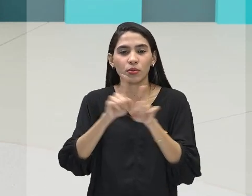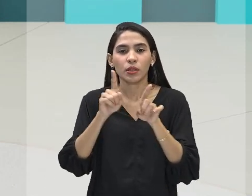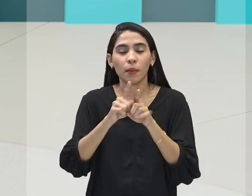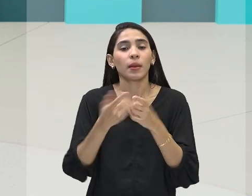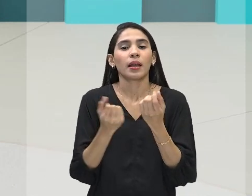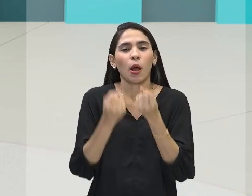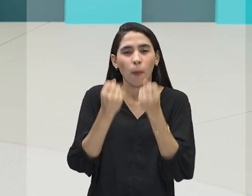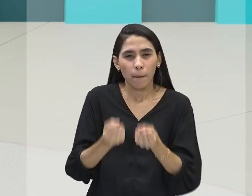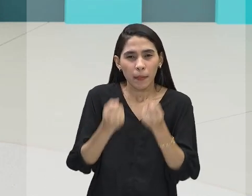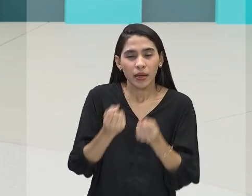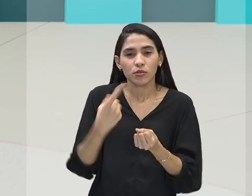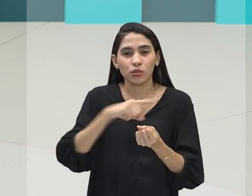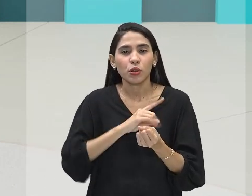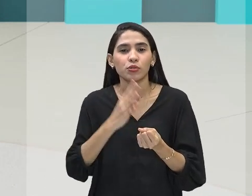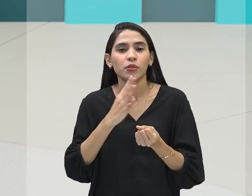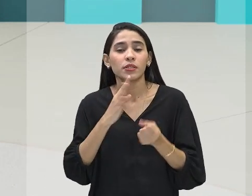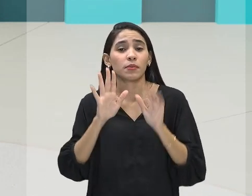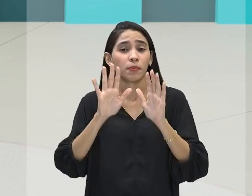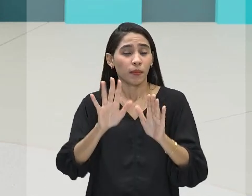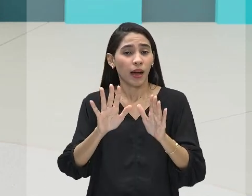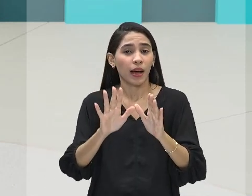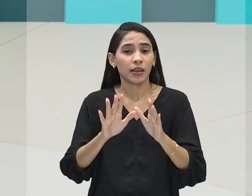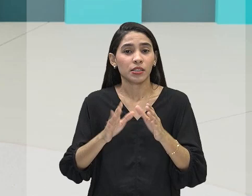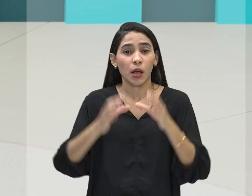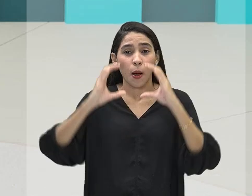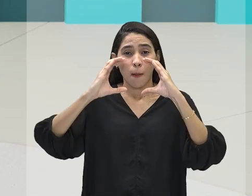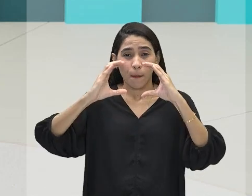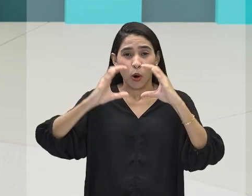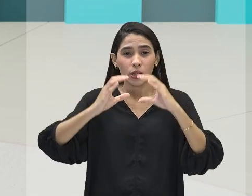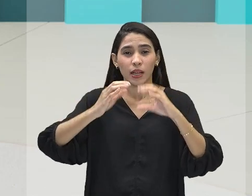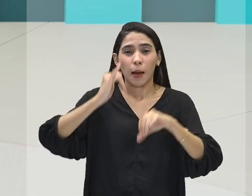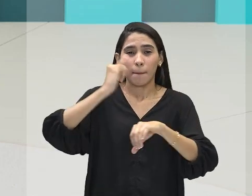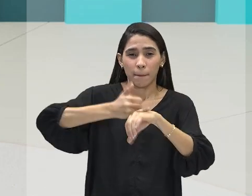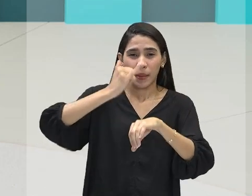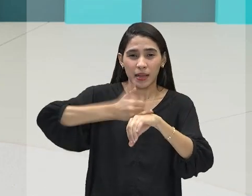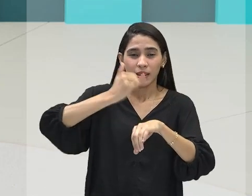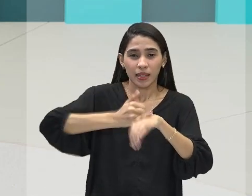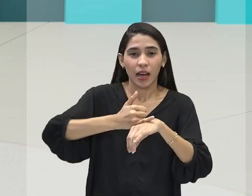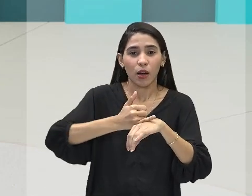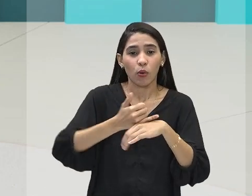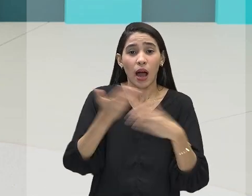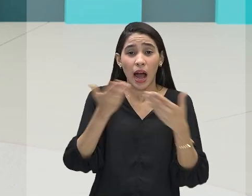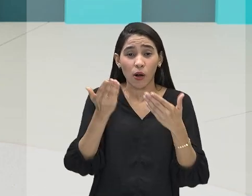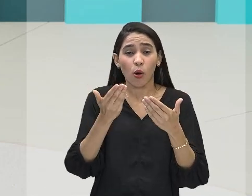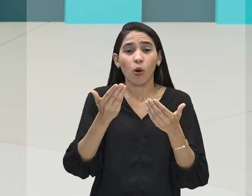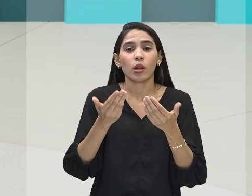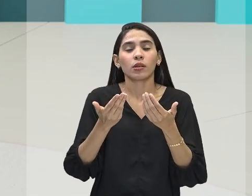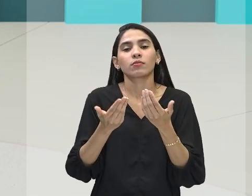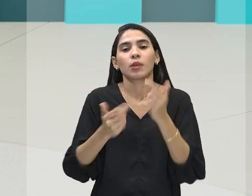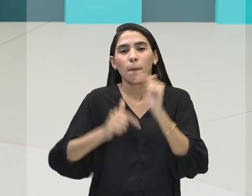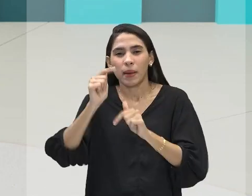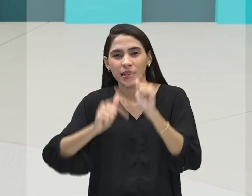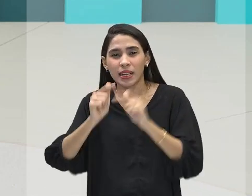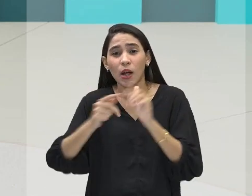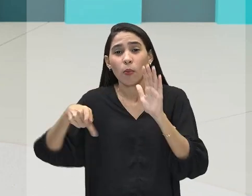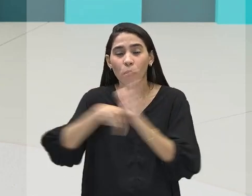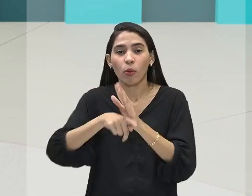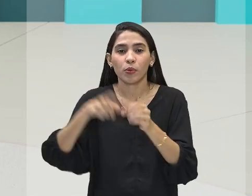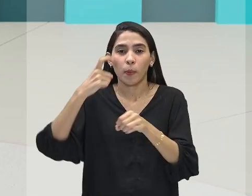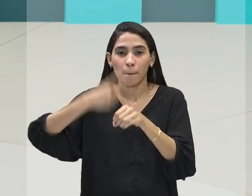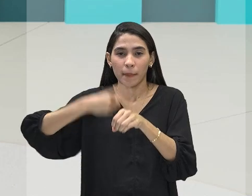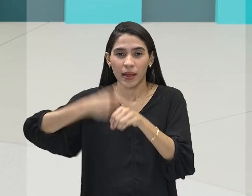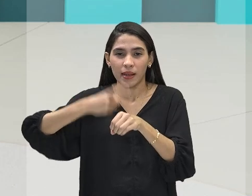peso que nós conhecemos, só que ao invés de aquela bola de ferro pesada, ele é feito com uma pedra, tá bom? Que